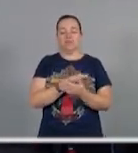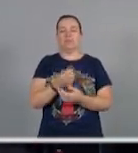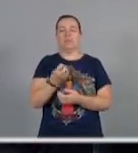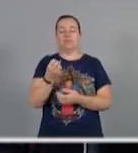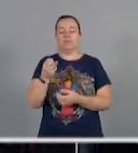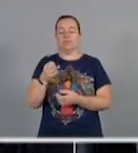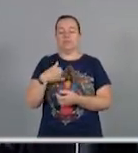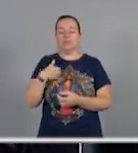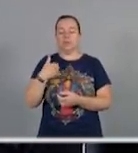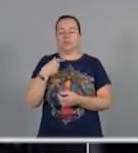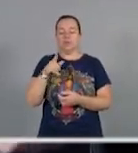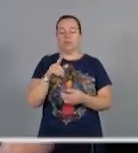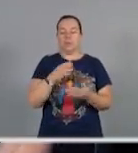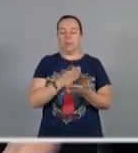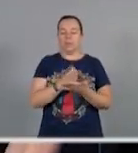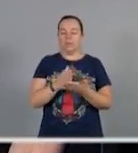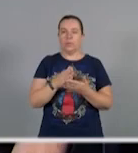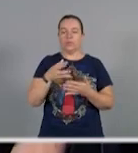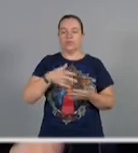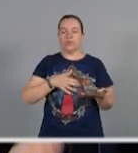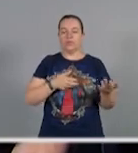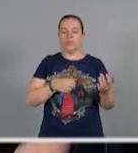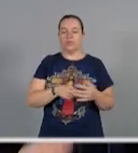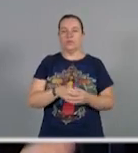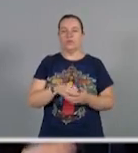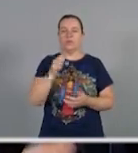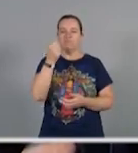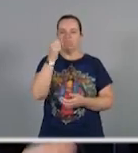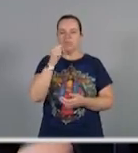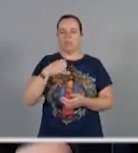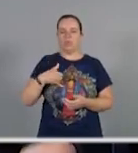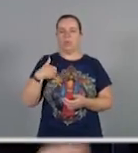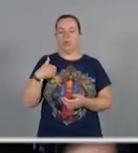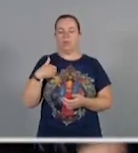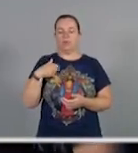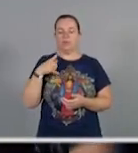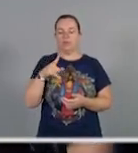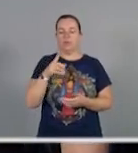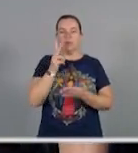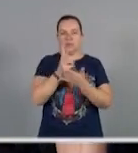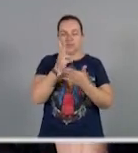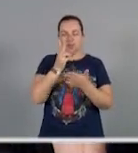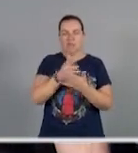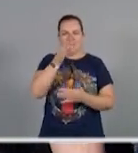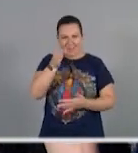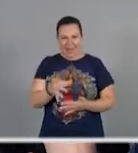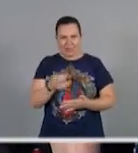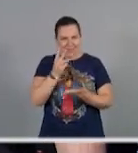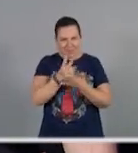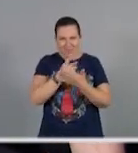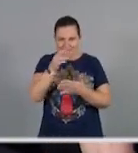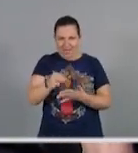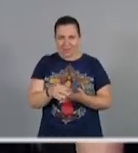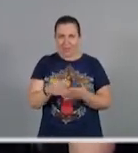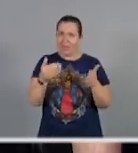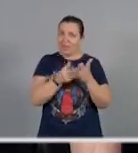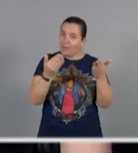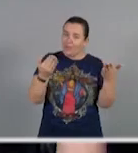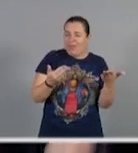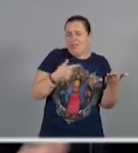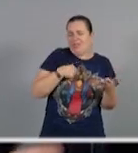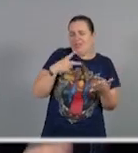tocar? Com uns 8 anos. Você sempre acertou? Não, não. Até hoje erra,